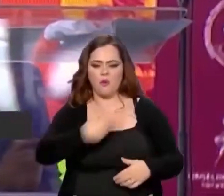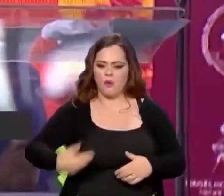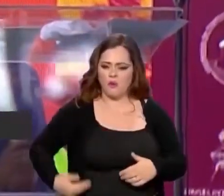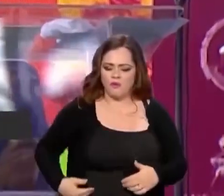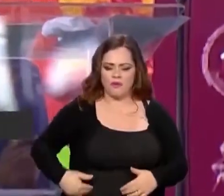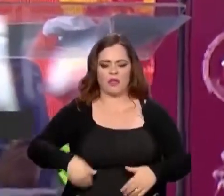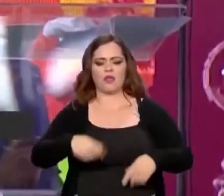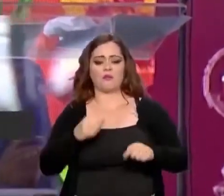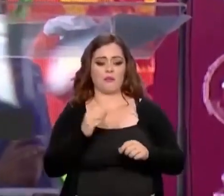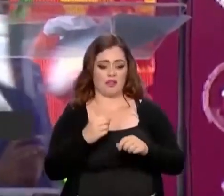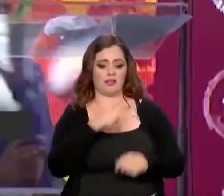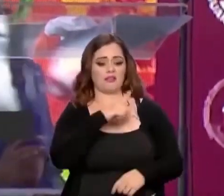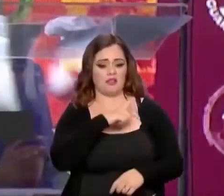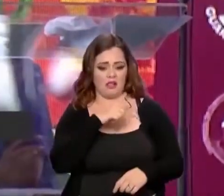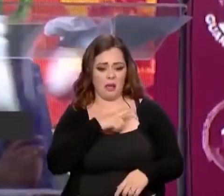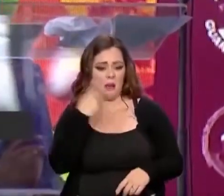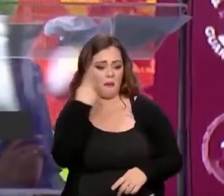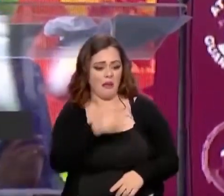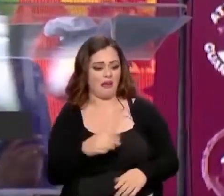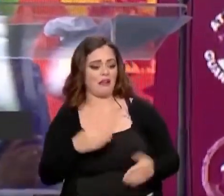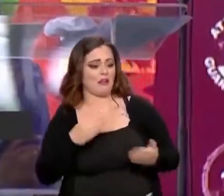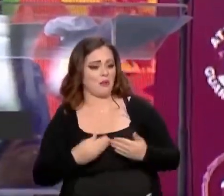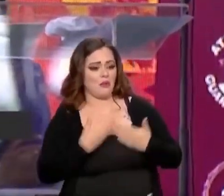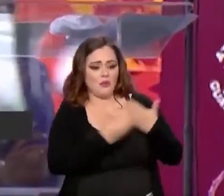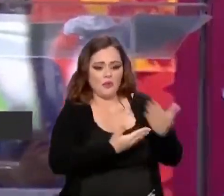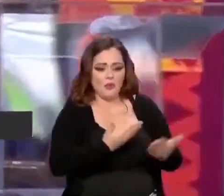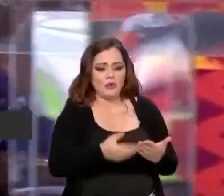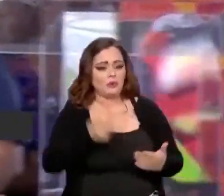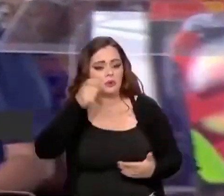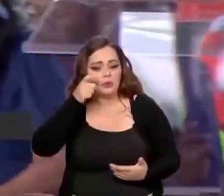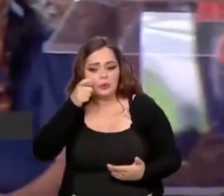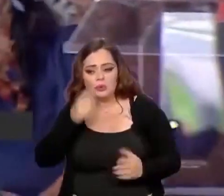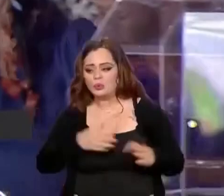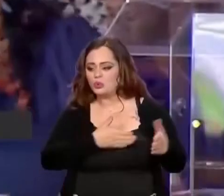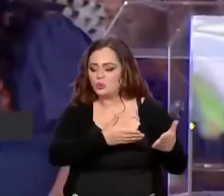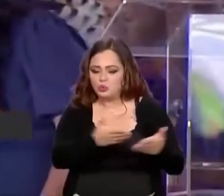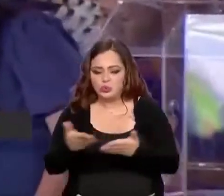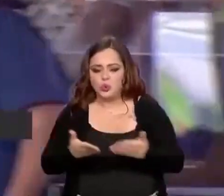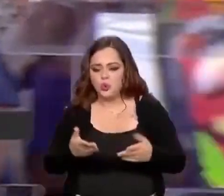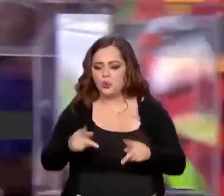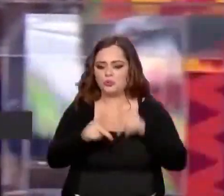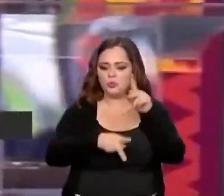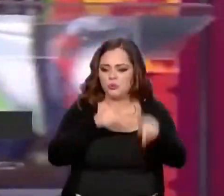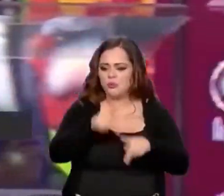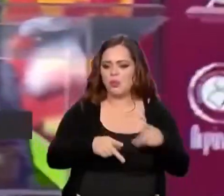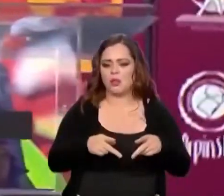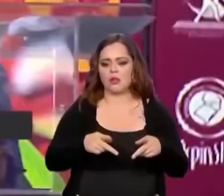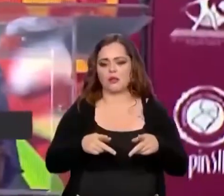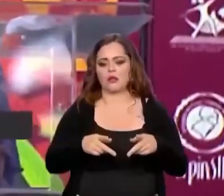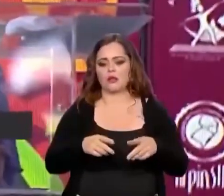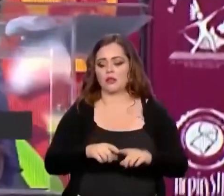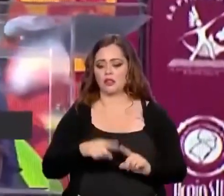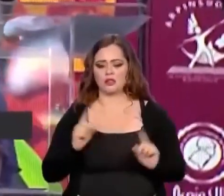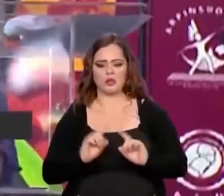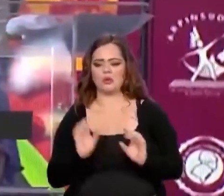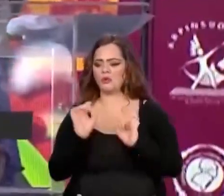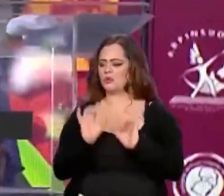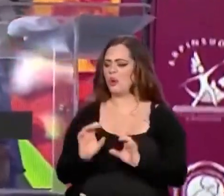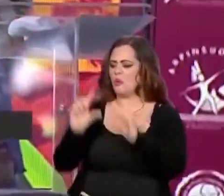para atender os interesses do povo e não apenas atender os interesses de uma pequena elite